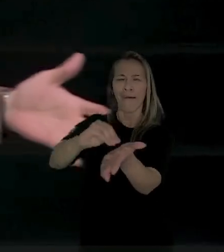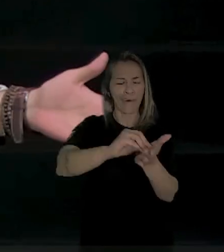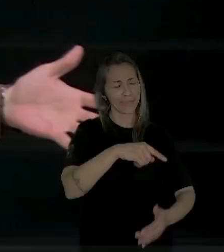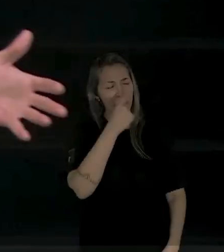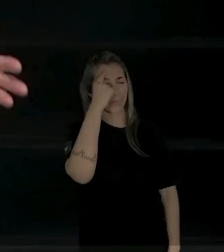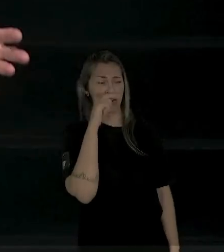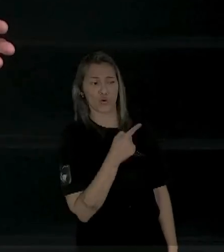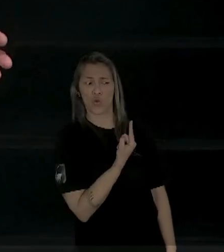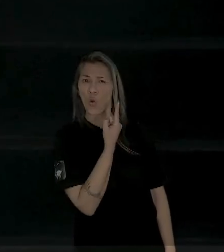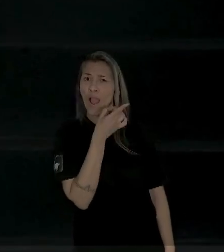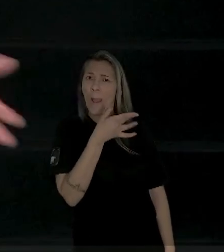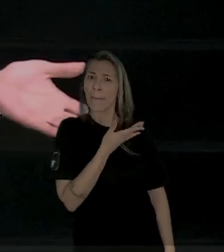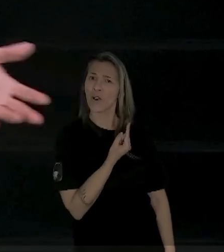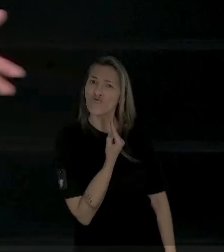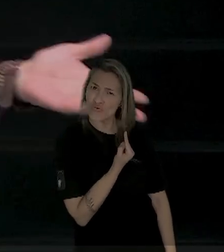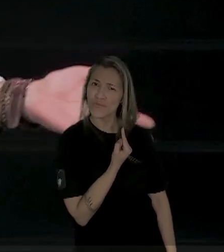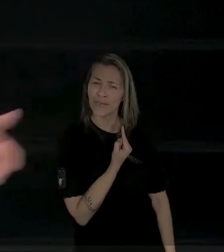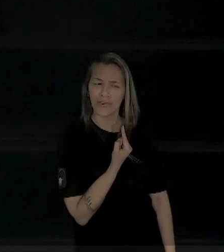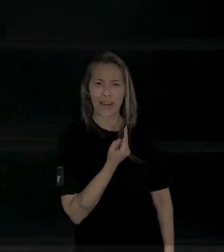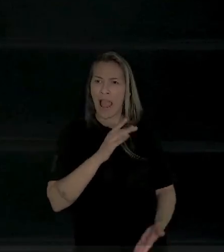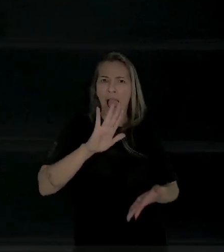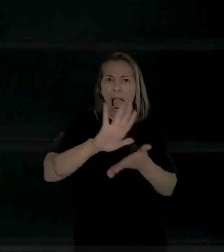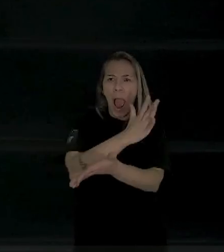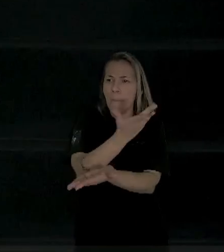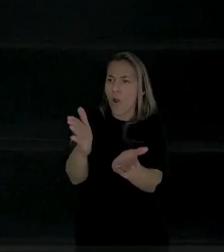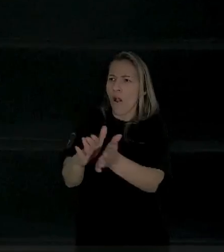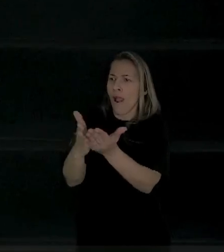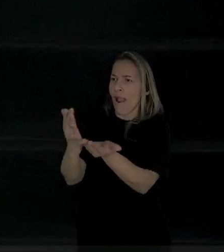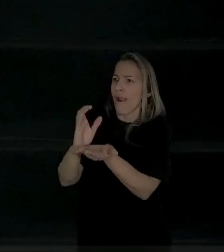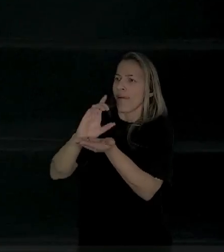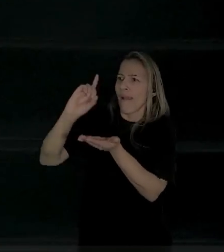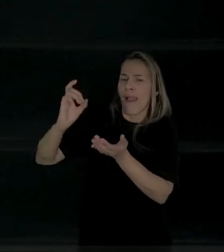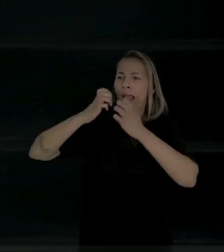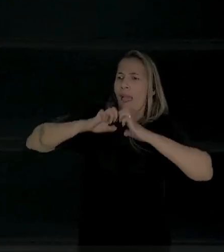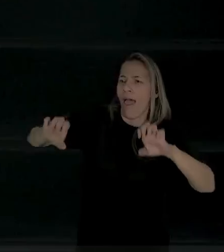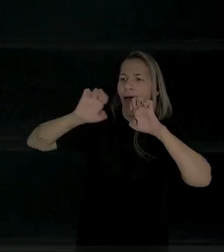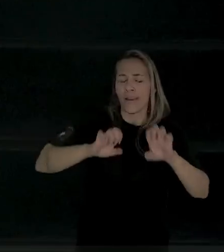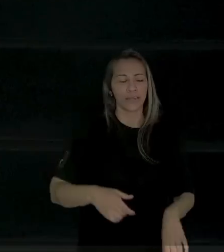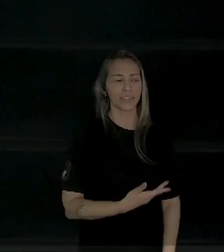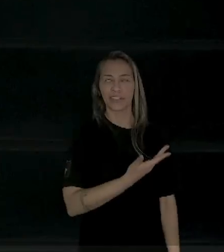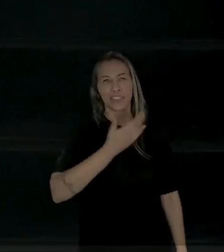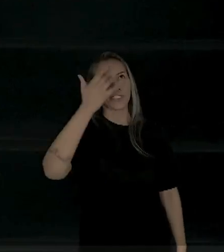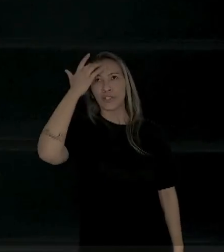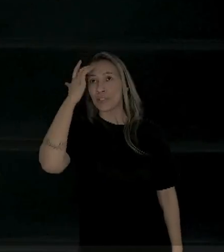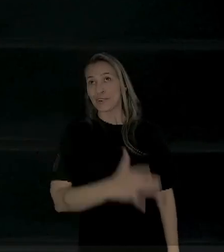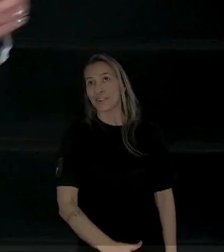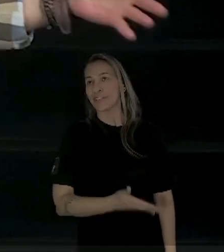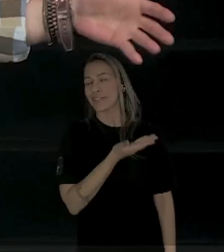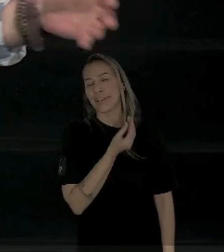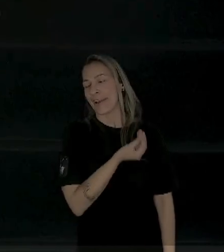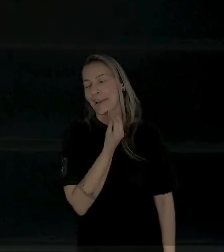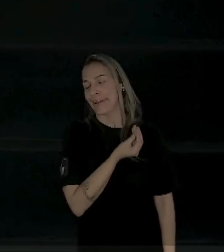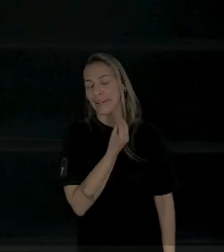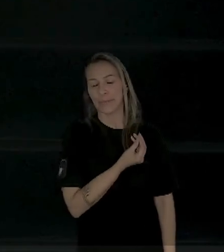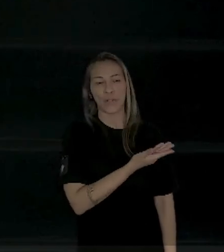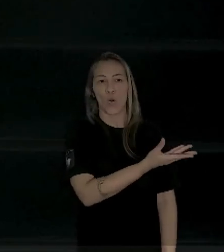só sobrou você? Sem você, acabou o evangelho? Ô, Elias, sabe de nada, seu inocente. Tem mais 7 mil